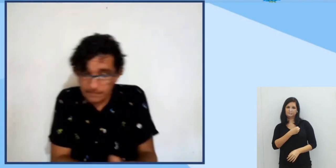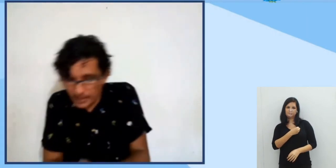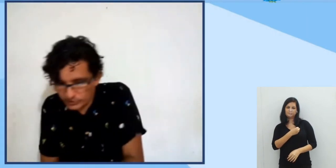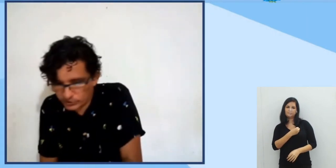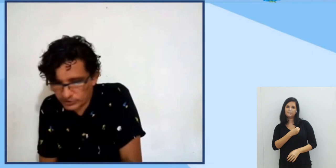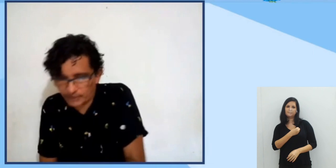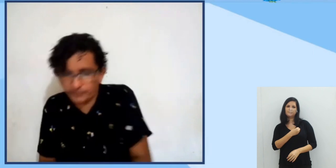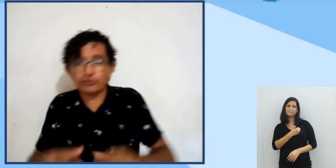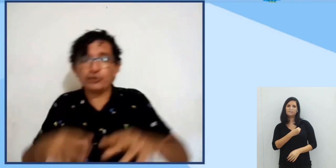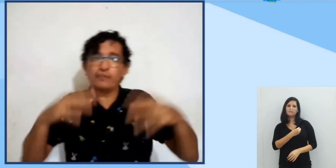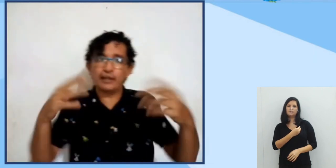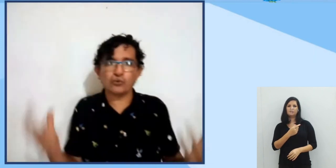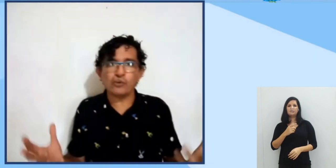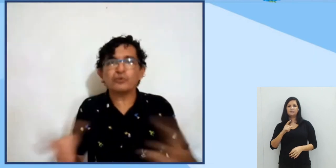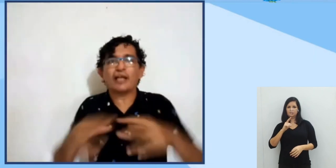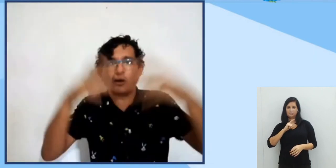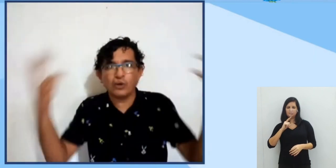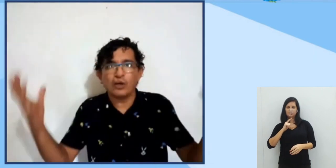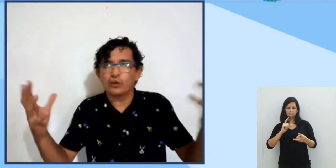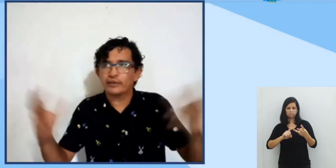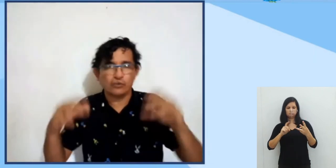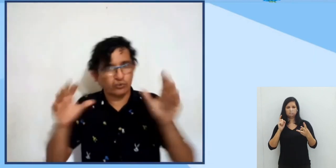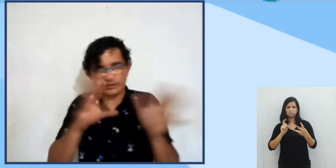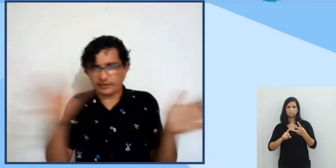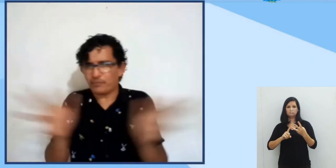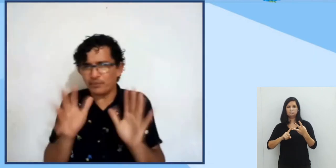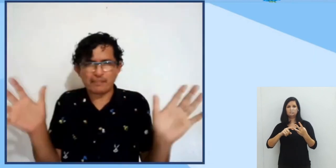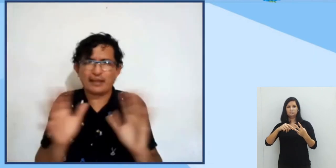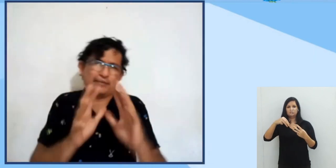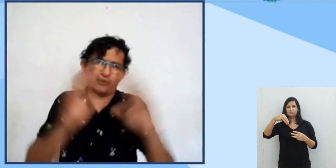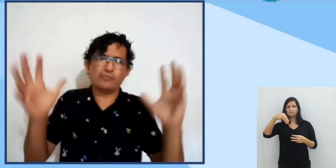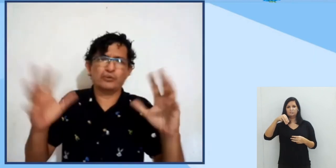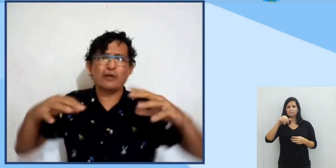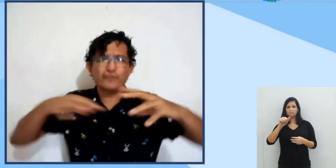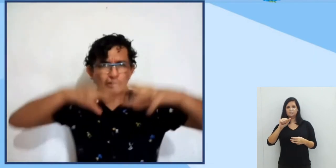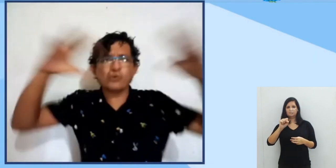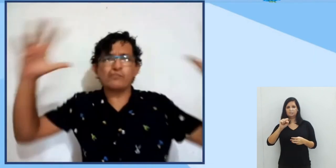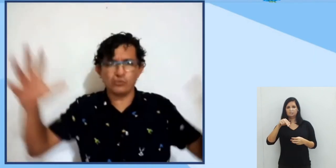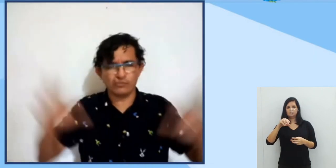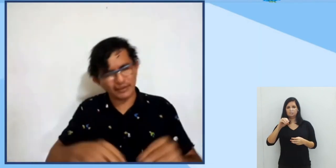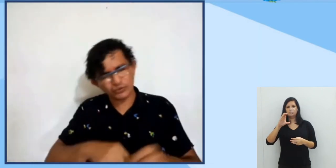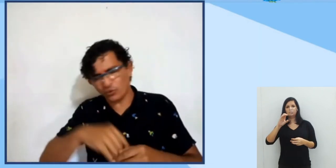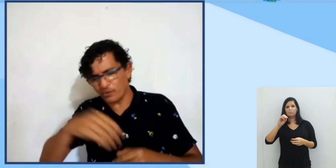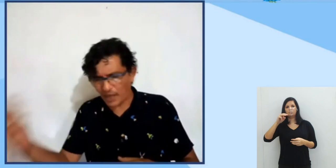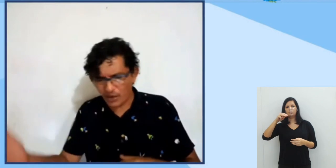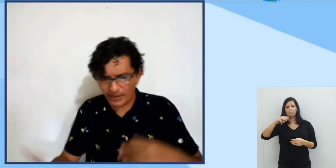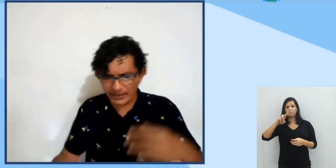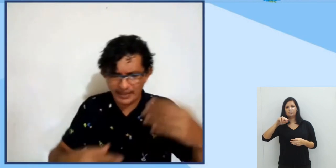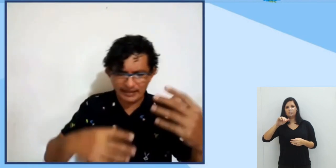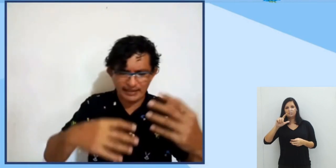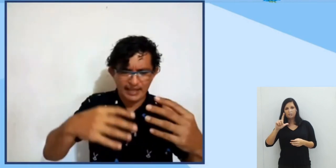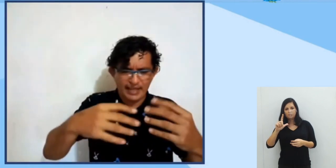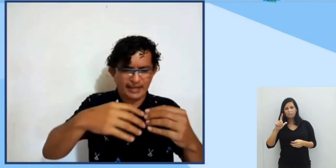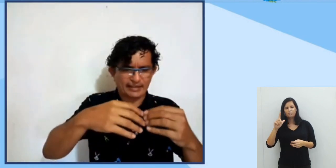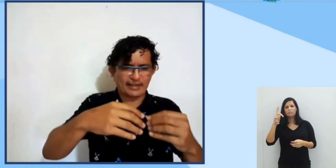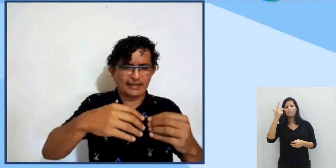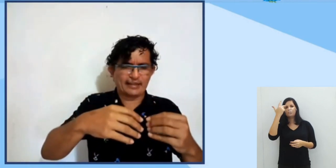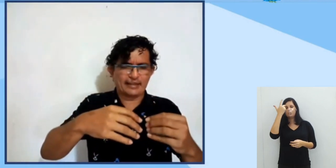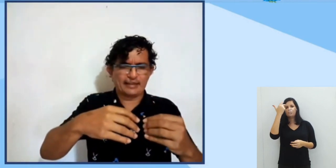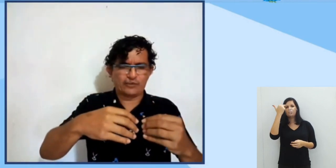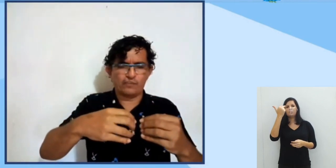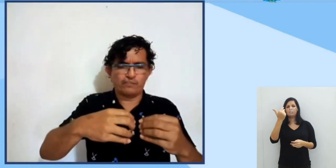Além desse manso servil, tem o manso comunal, ou seja, a própria palavra comunal vem de comum. O manso comunal